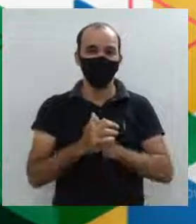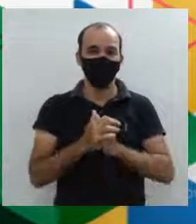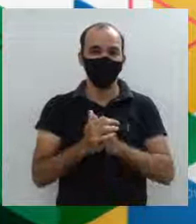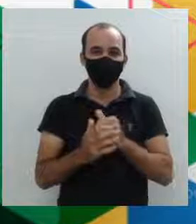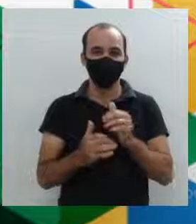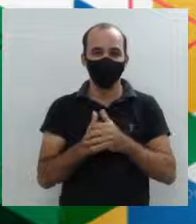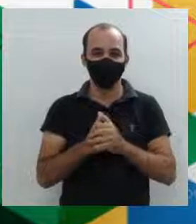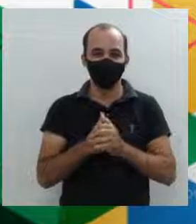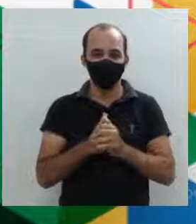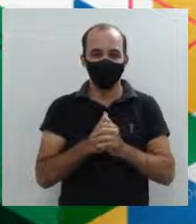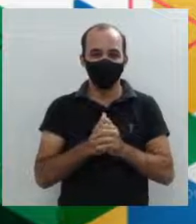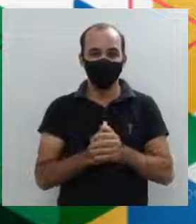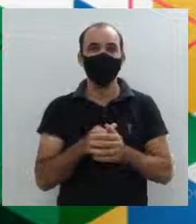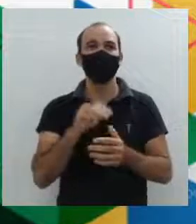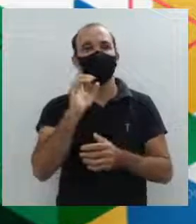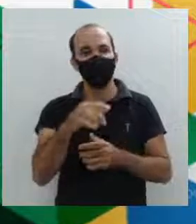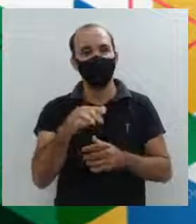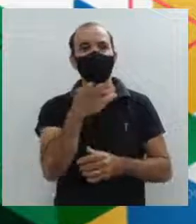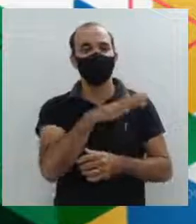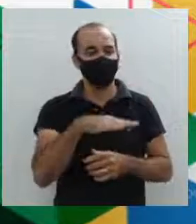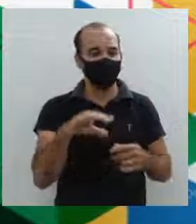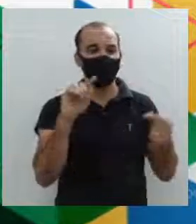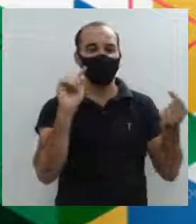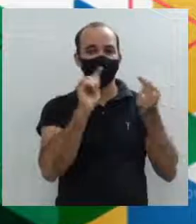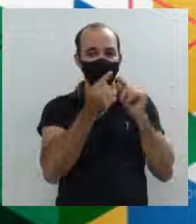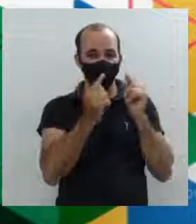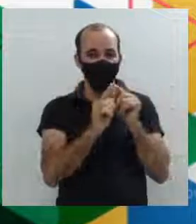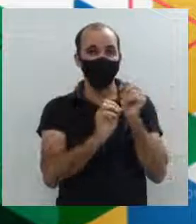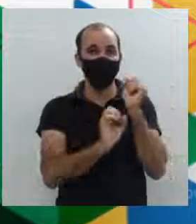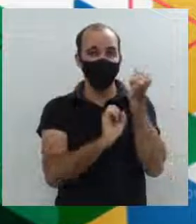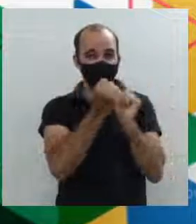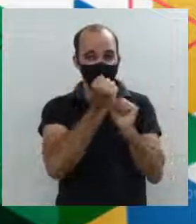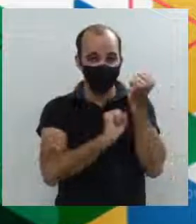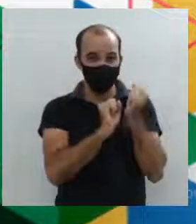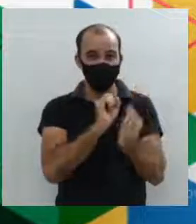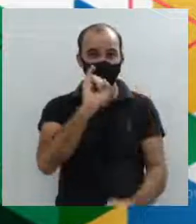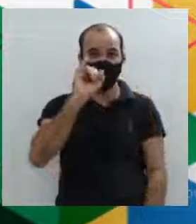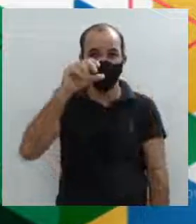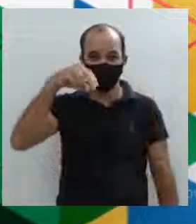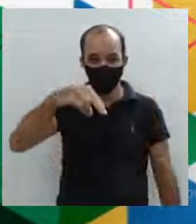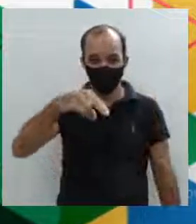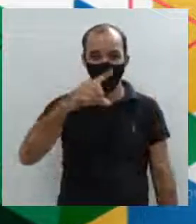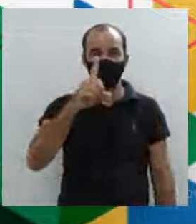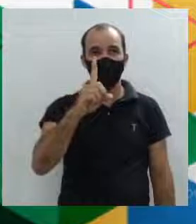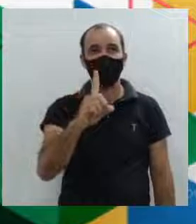barriga. Mas a indústria cultural é exatamente isso. Foram cunhados,